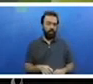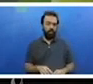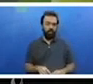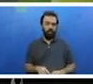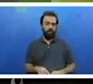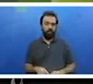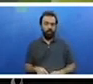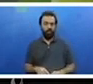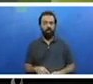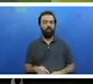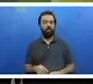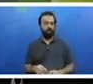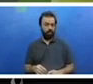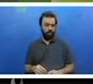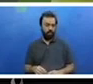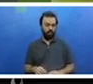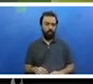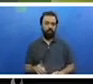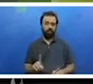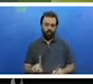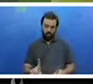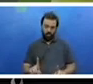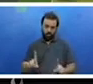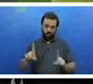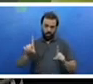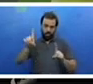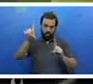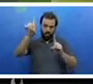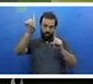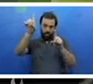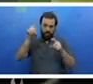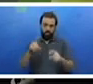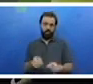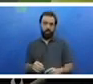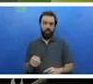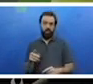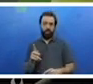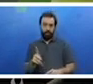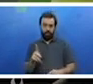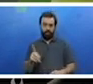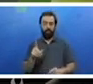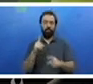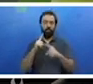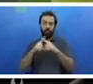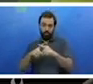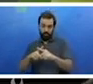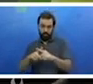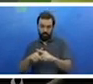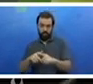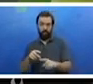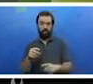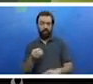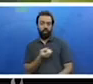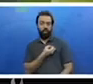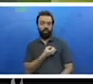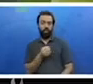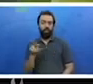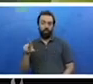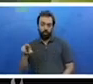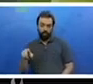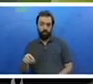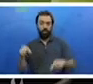vai ser uma multiplicação ou divisão, sempre por um mesmo valor também. Esqueci de colocar